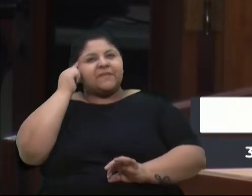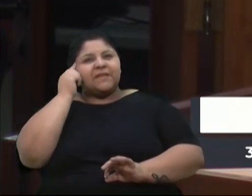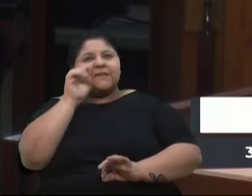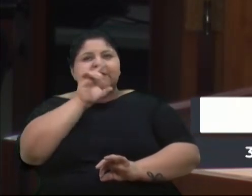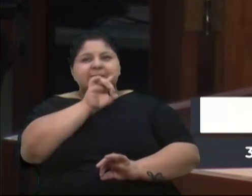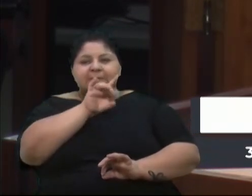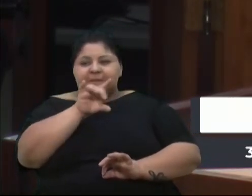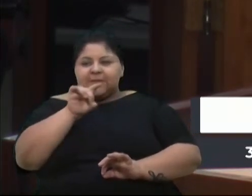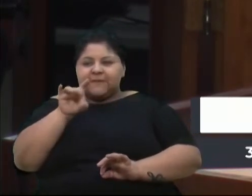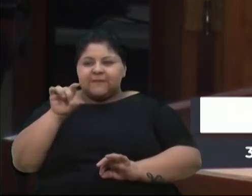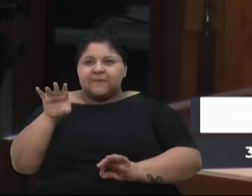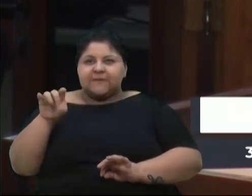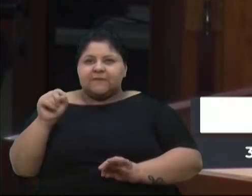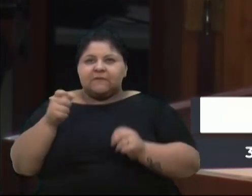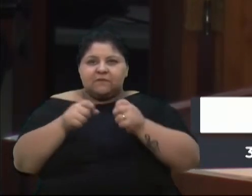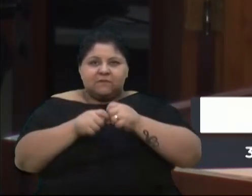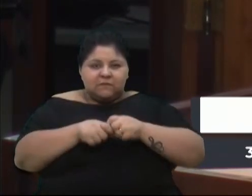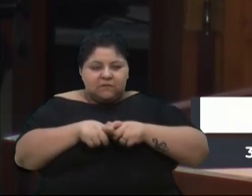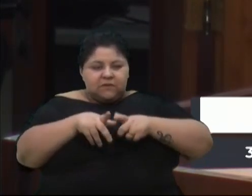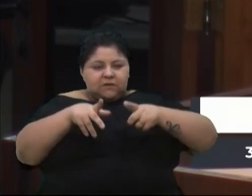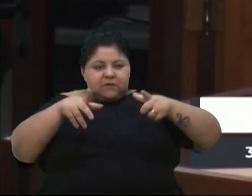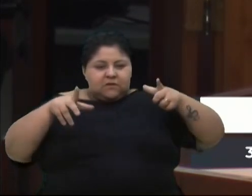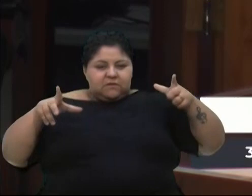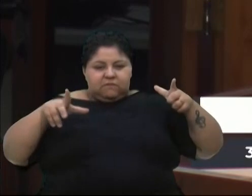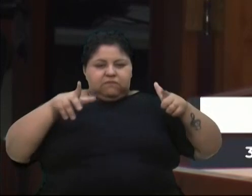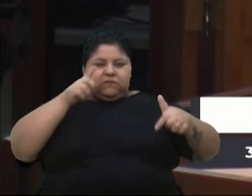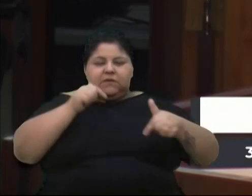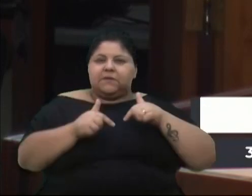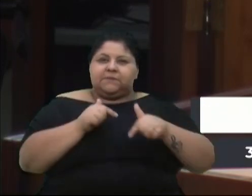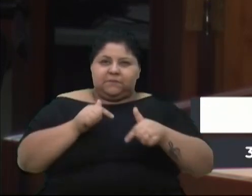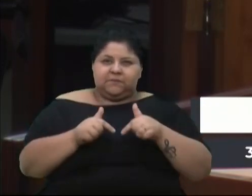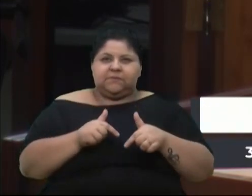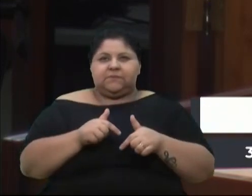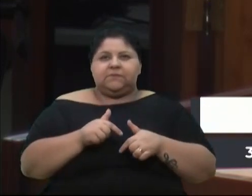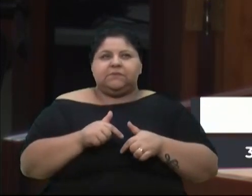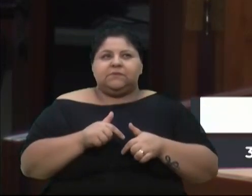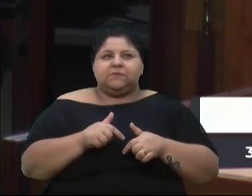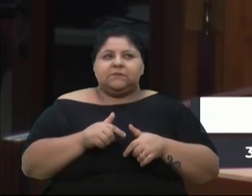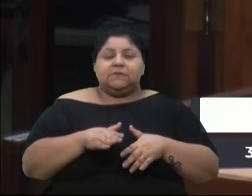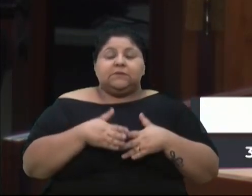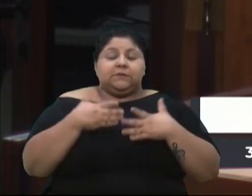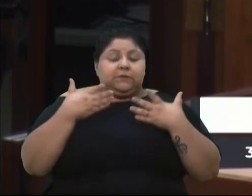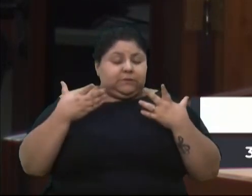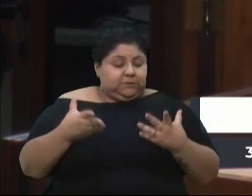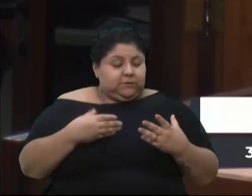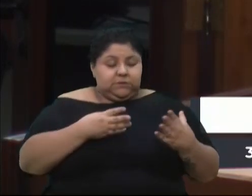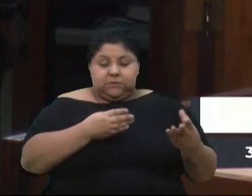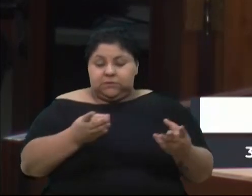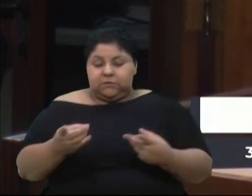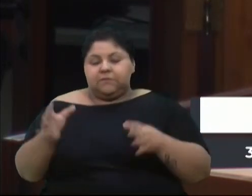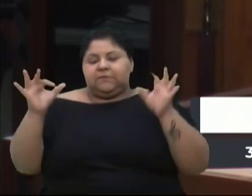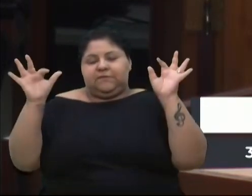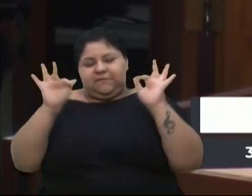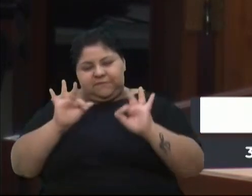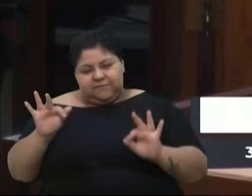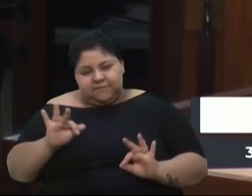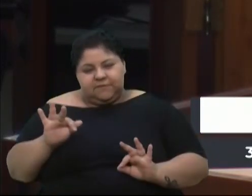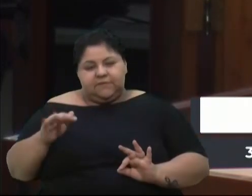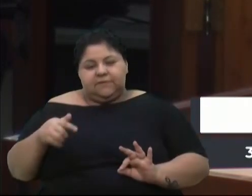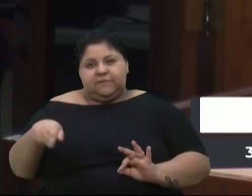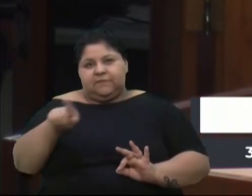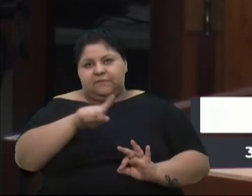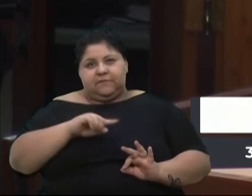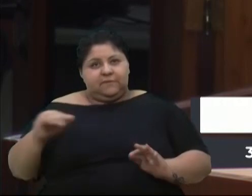vez mais ampliarmos esses serviços. Então, é com muita felicidade que a gente